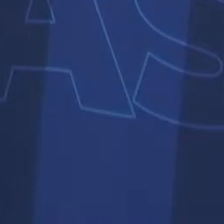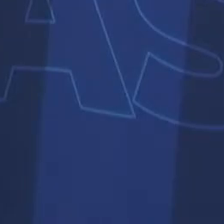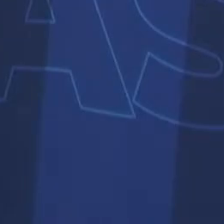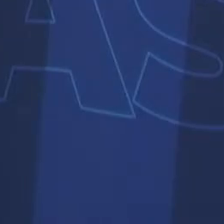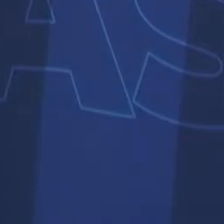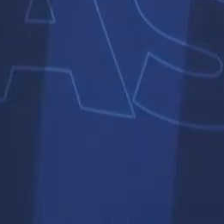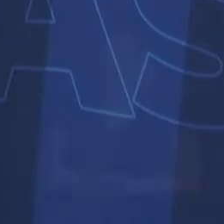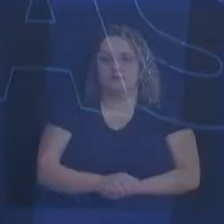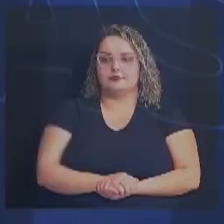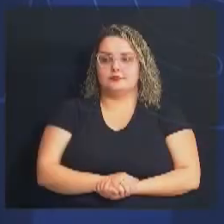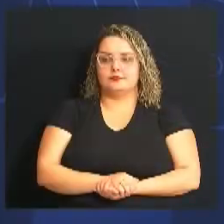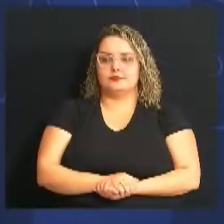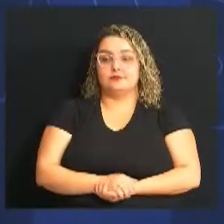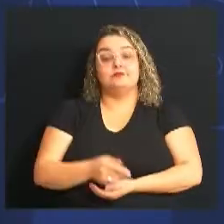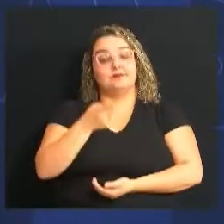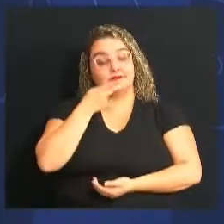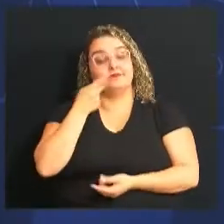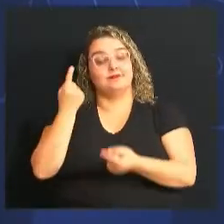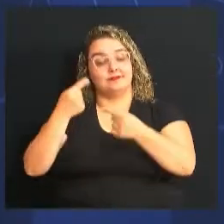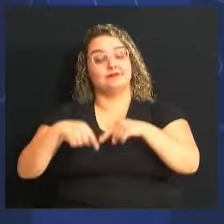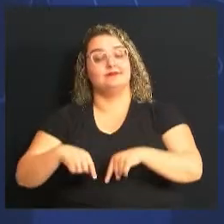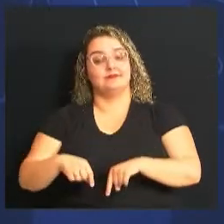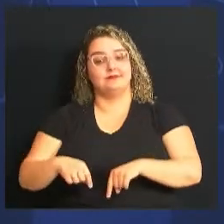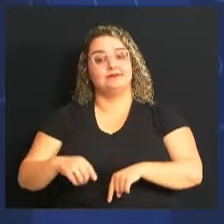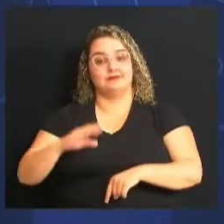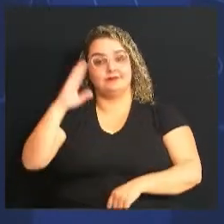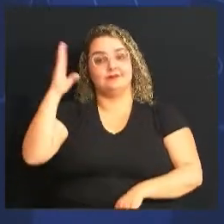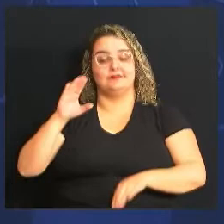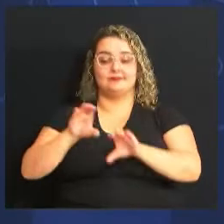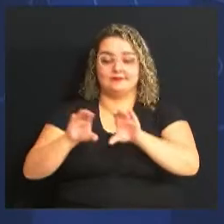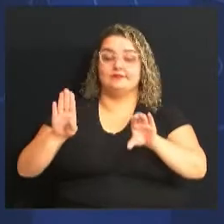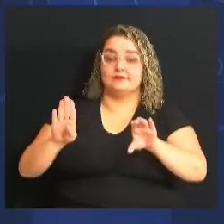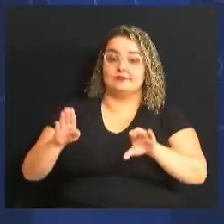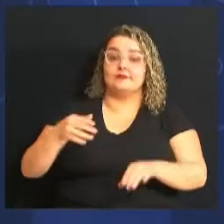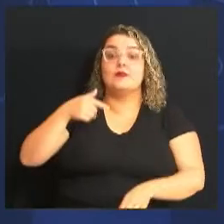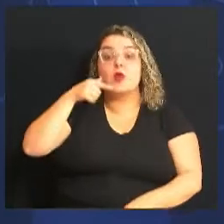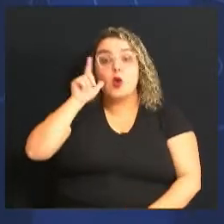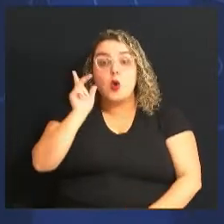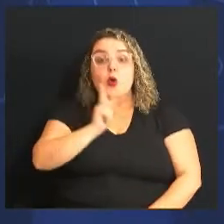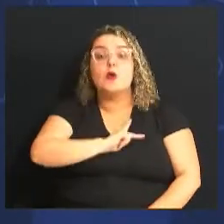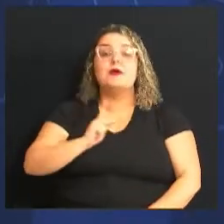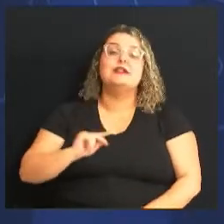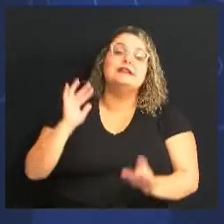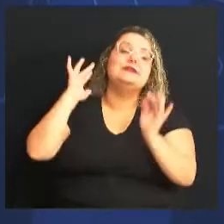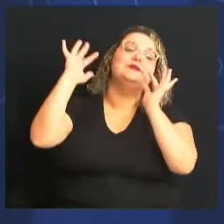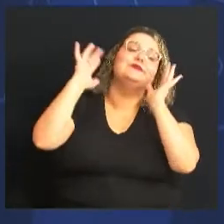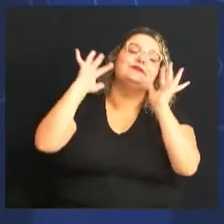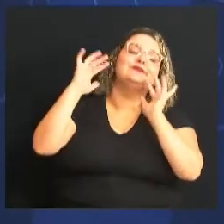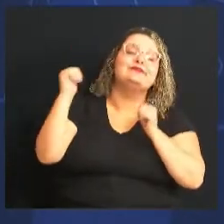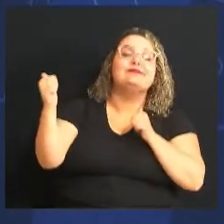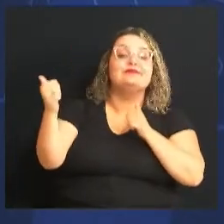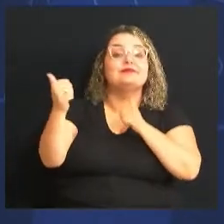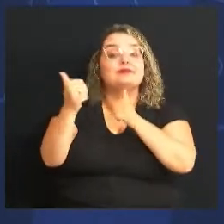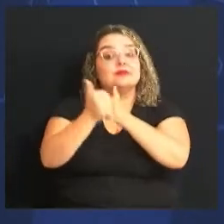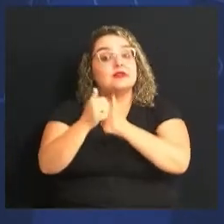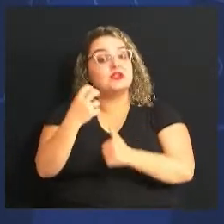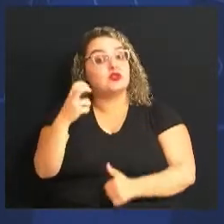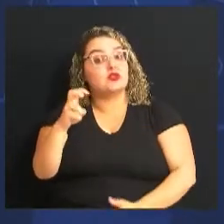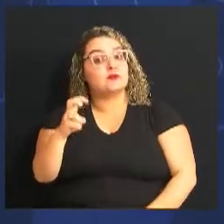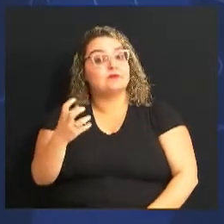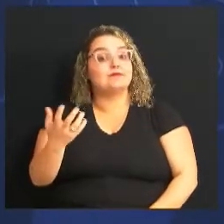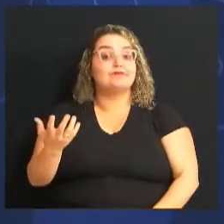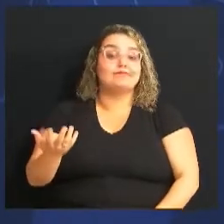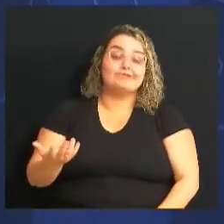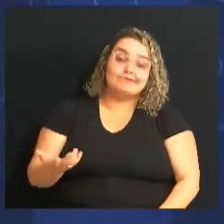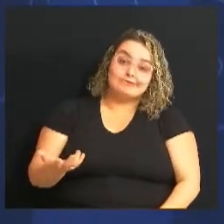Vamos falar de Campeonato Brasileiro da Série B, porque ontem a Ponte Preta, que sonhava em se aproximar do 5º colocado, fez